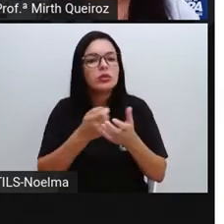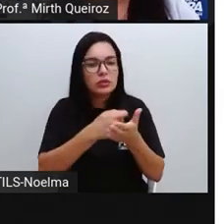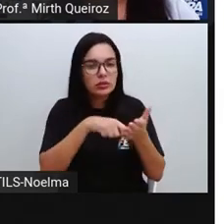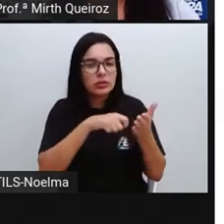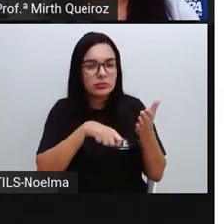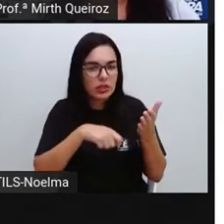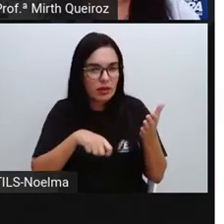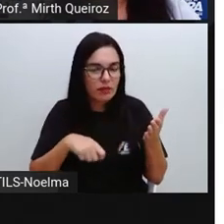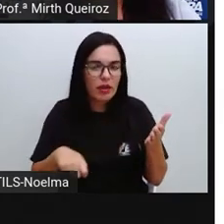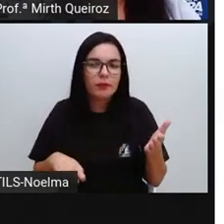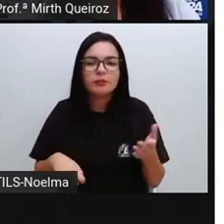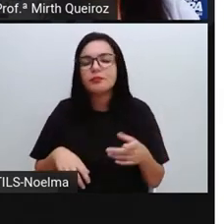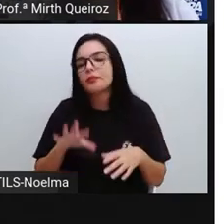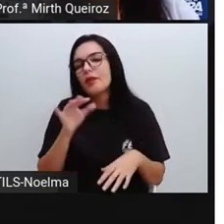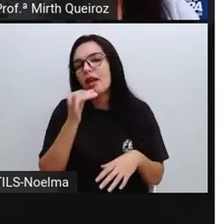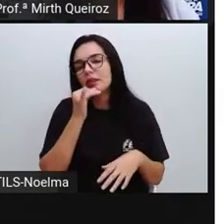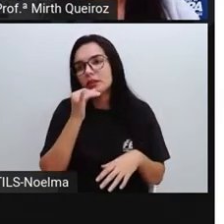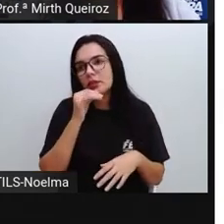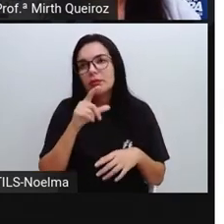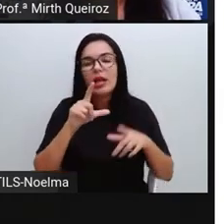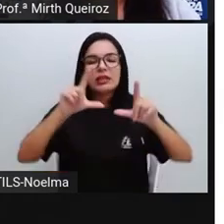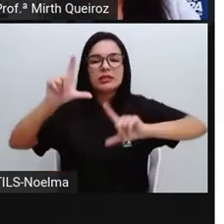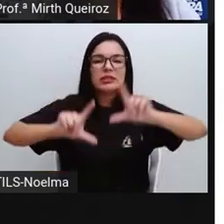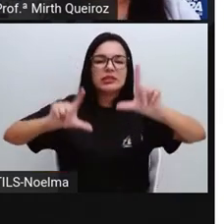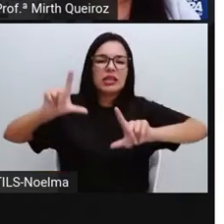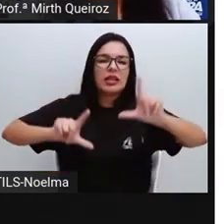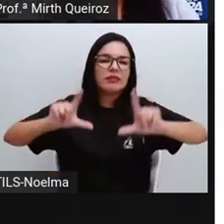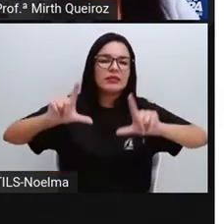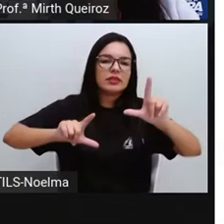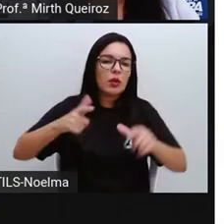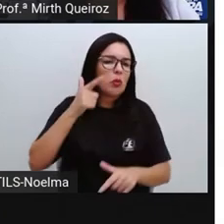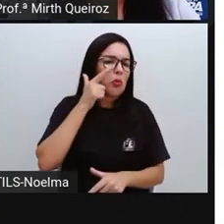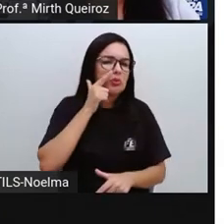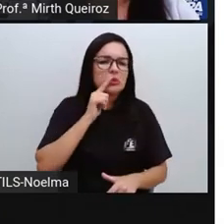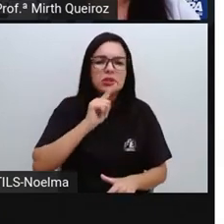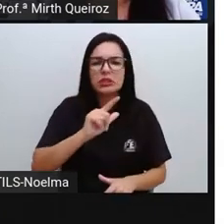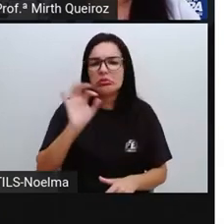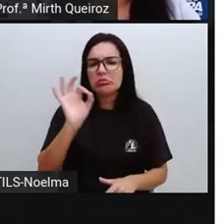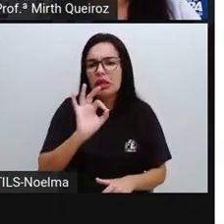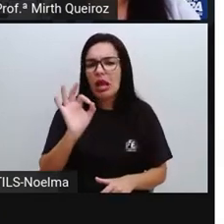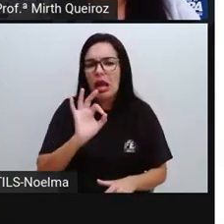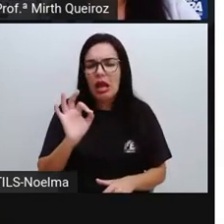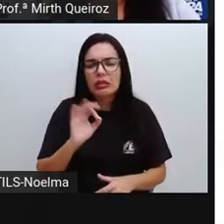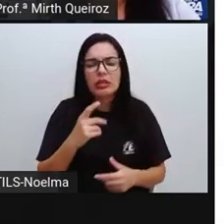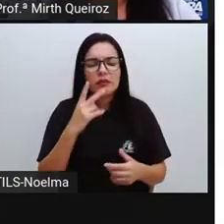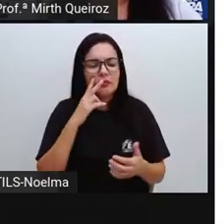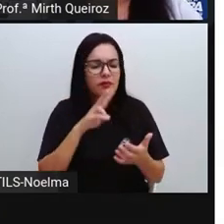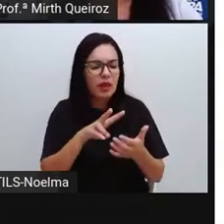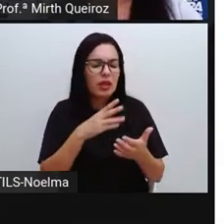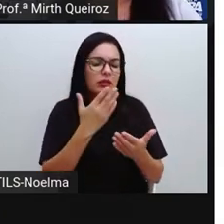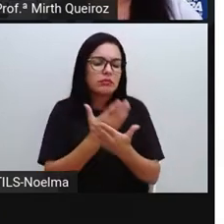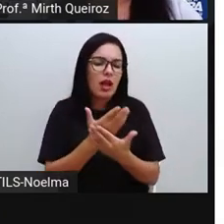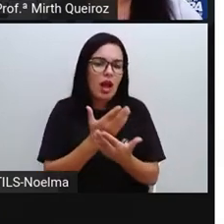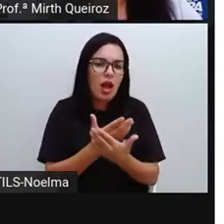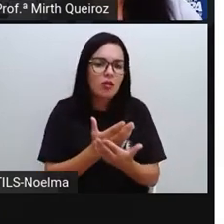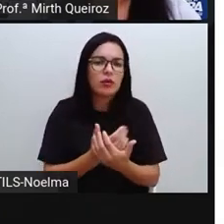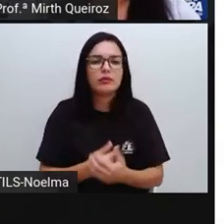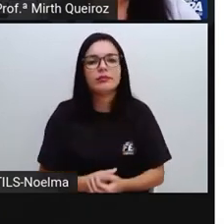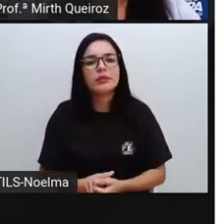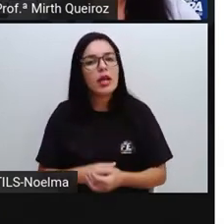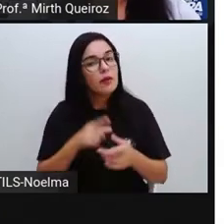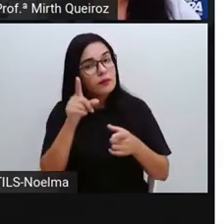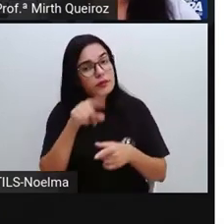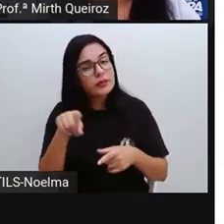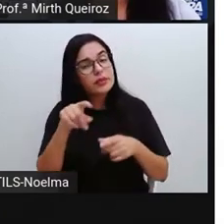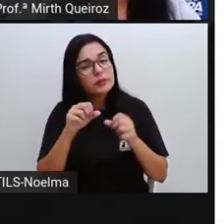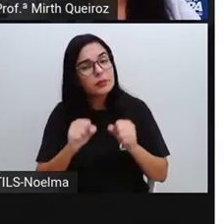a antena de casa não estava com defeito, não conseguia assistir às aulas. E vocês vão